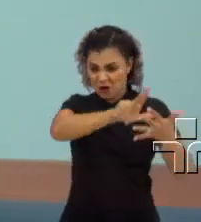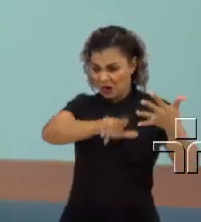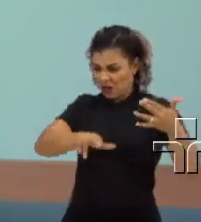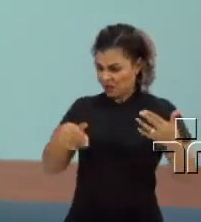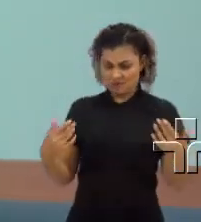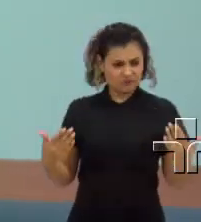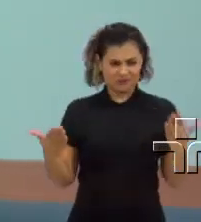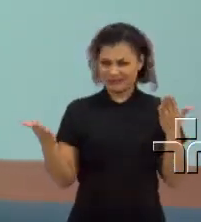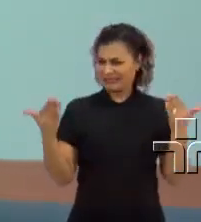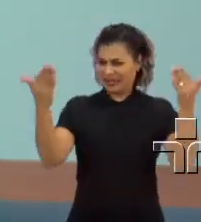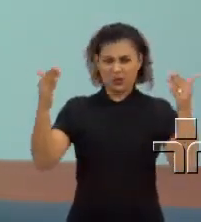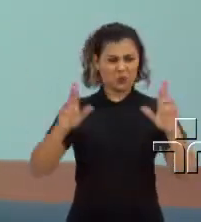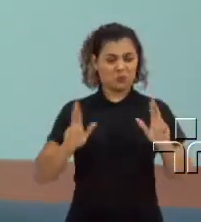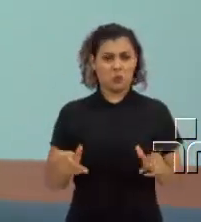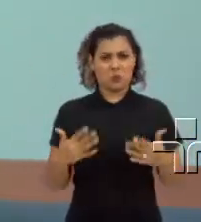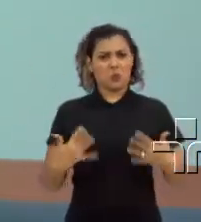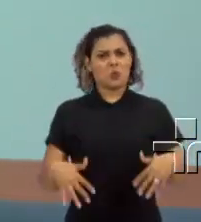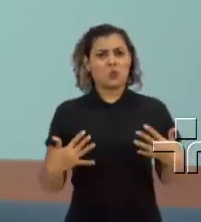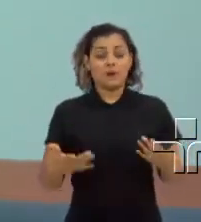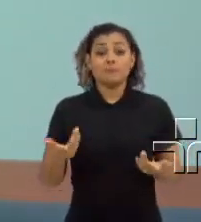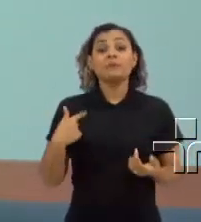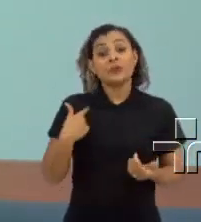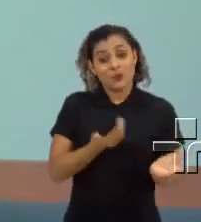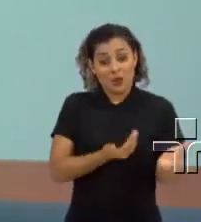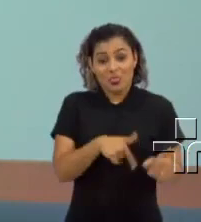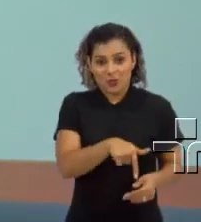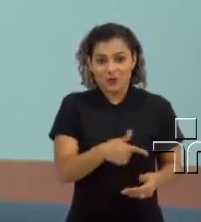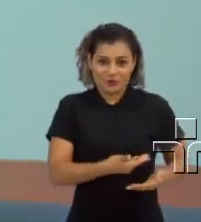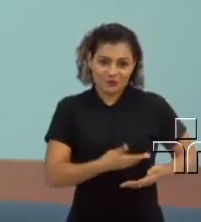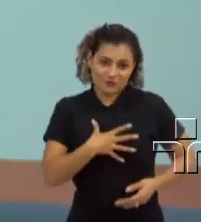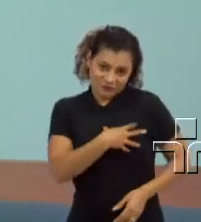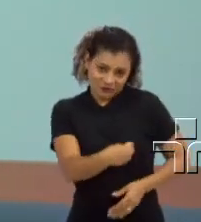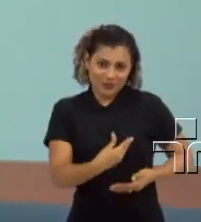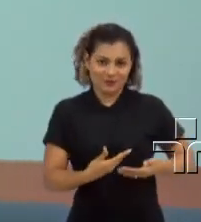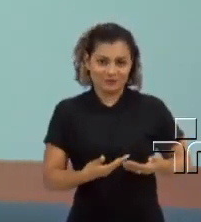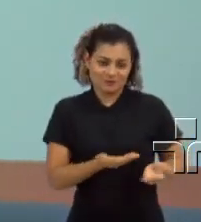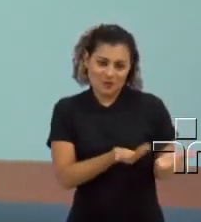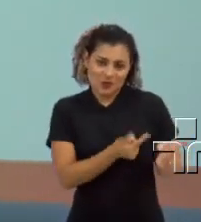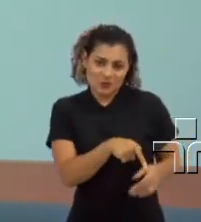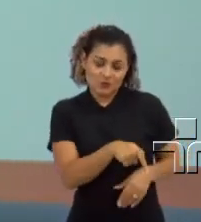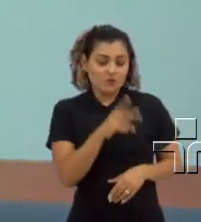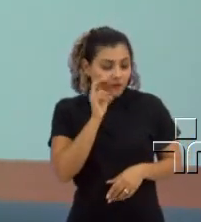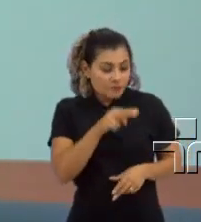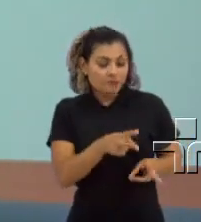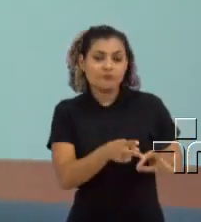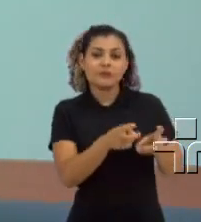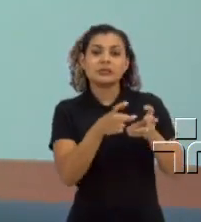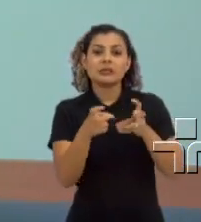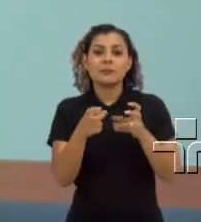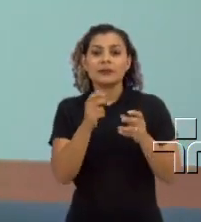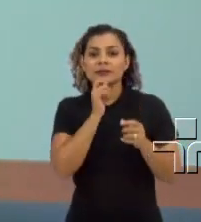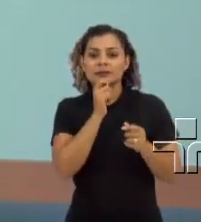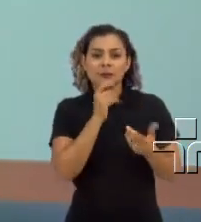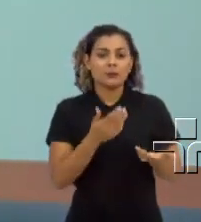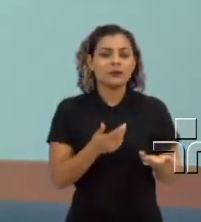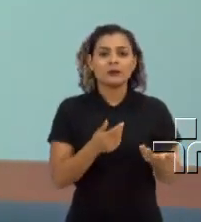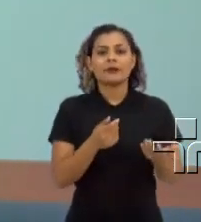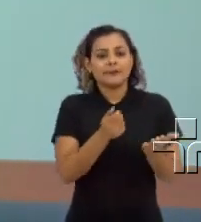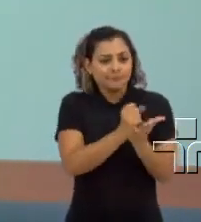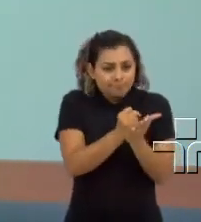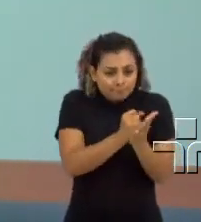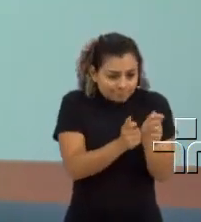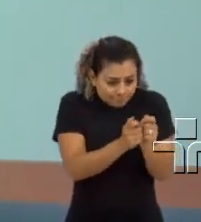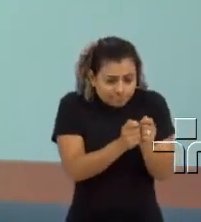eu acho, nisso. E eu vejo que o mais novo, ele consegue ver os gadgets, né? O